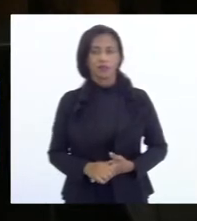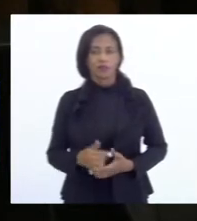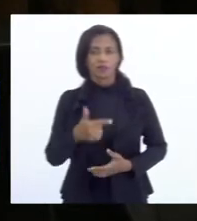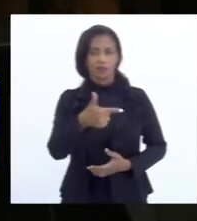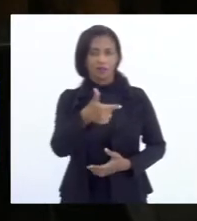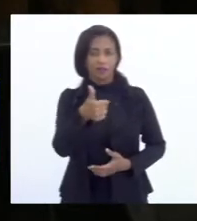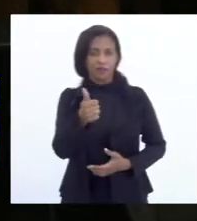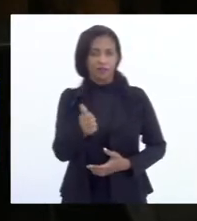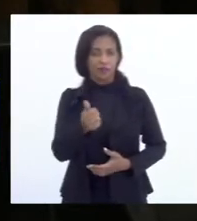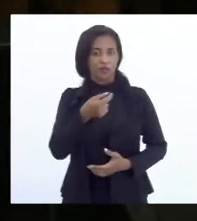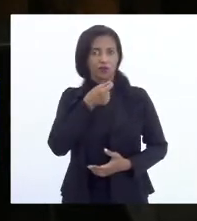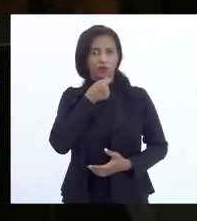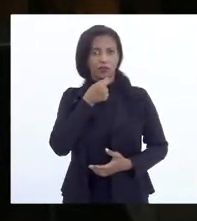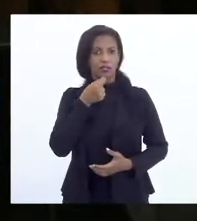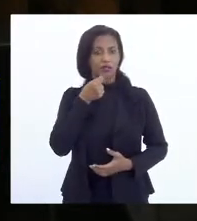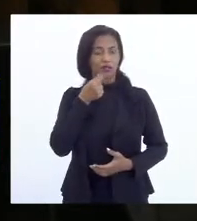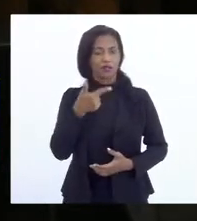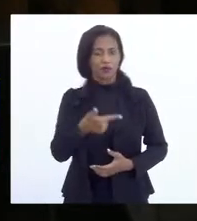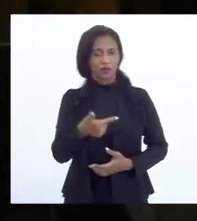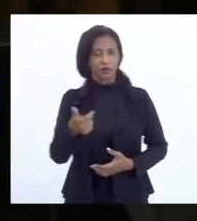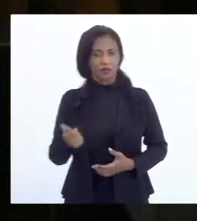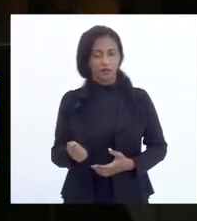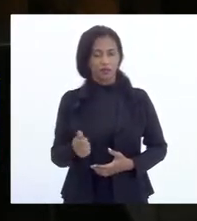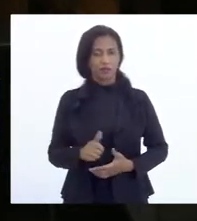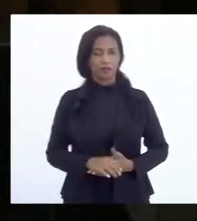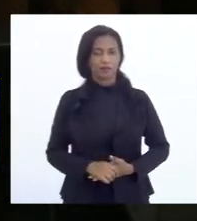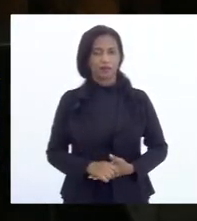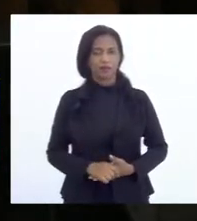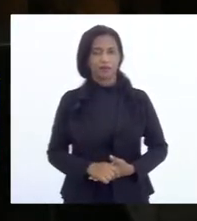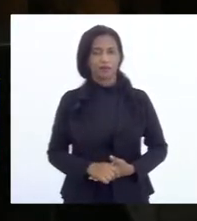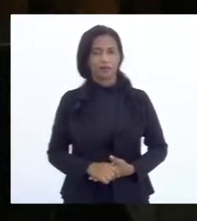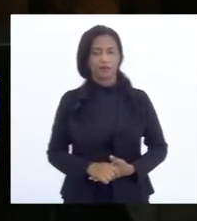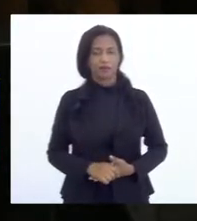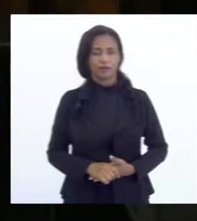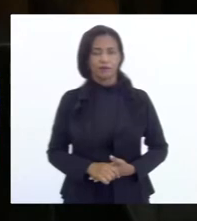21 de setembro de 21 e